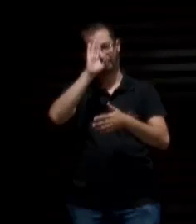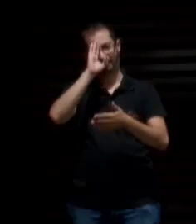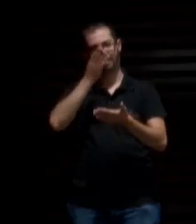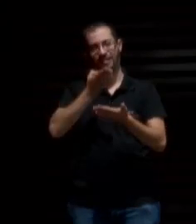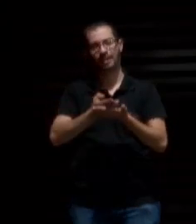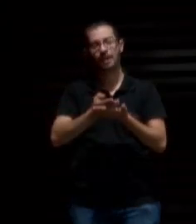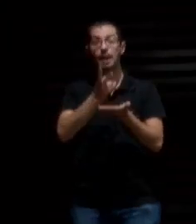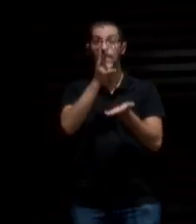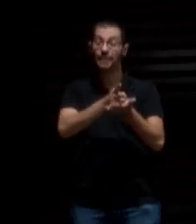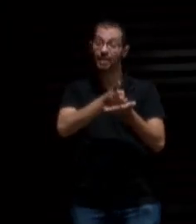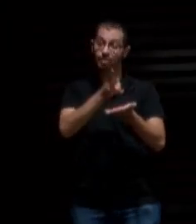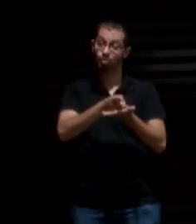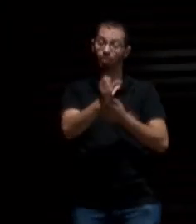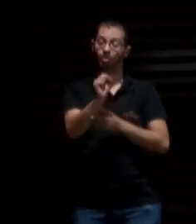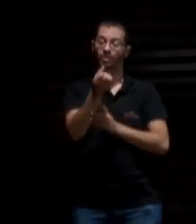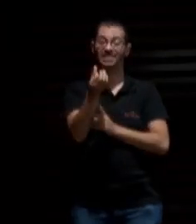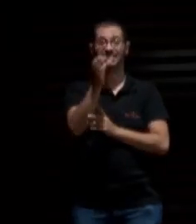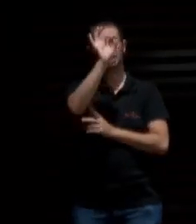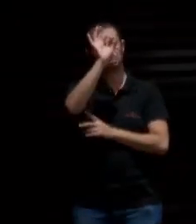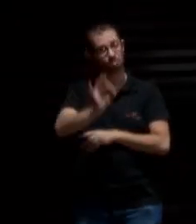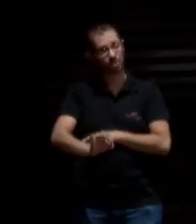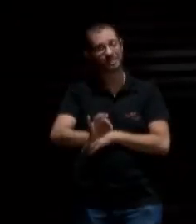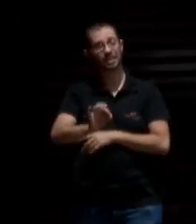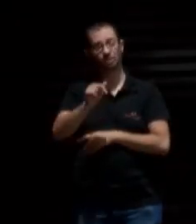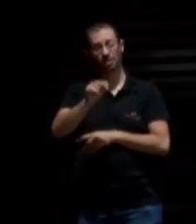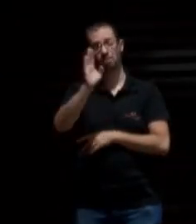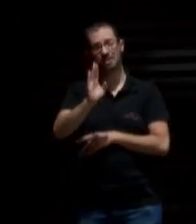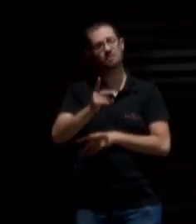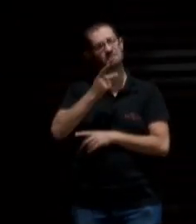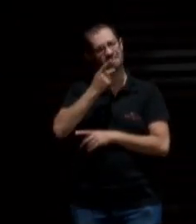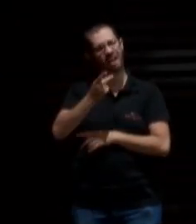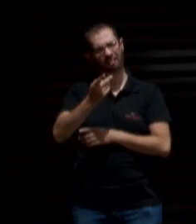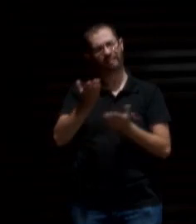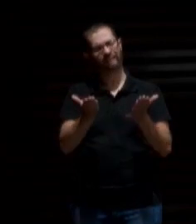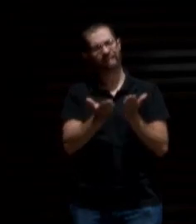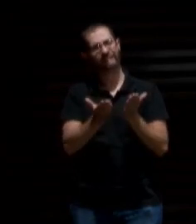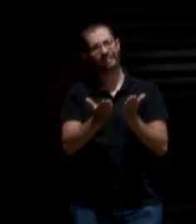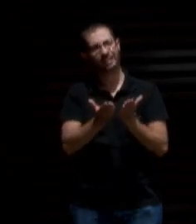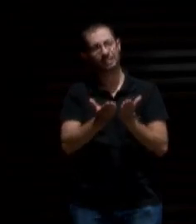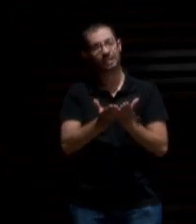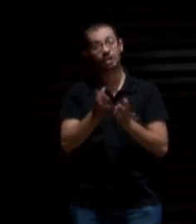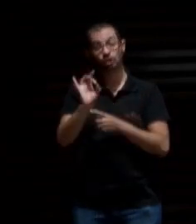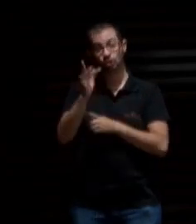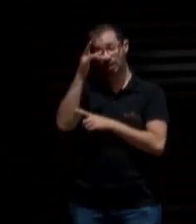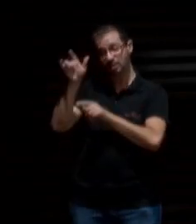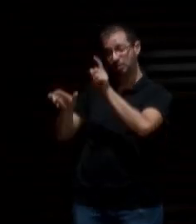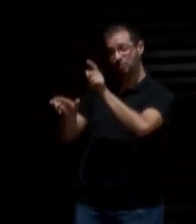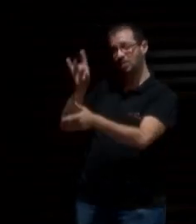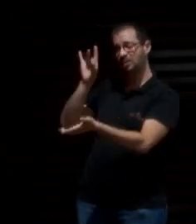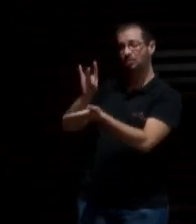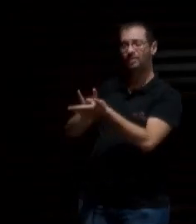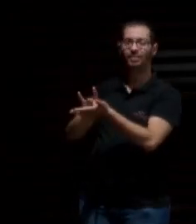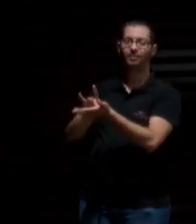Ainda que 86% da população brasileira se diga cristã, somente os que de fato são, estarão